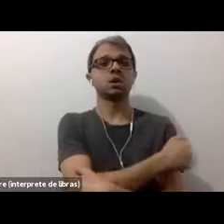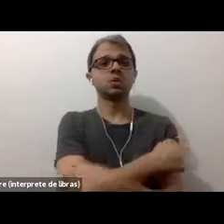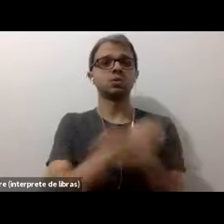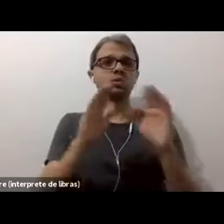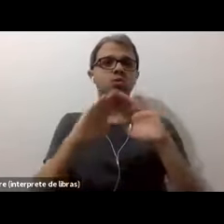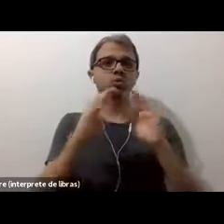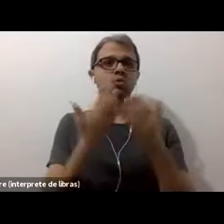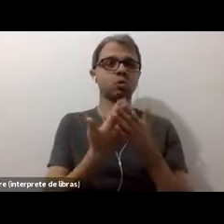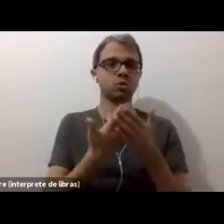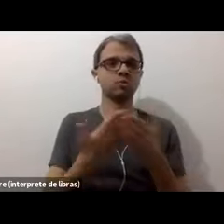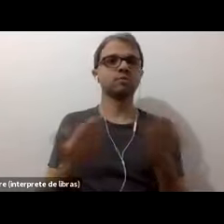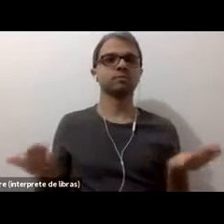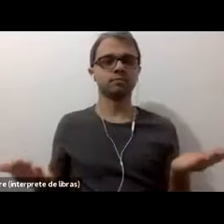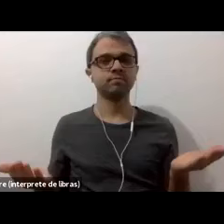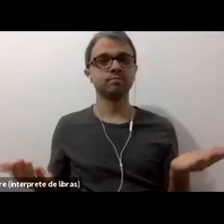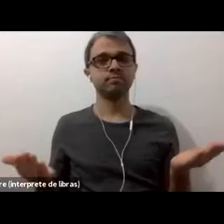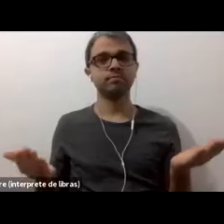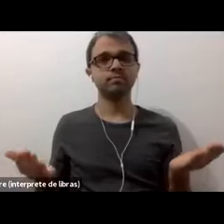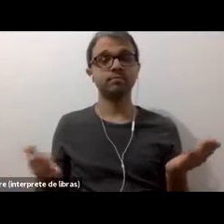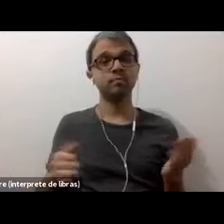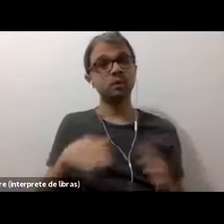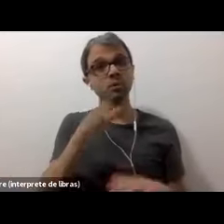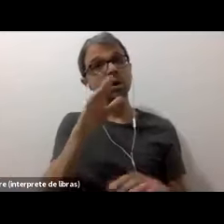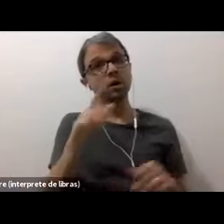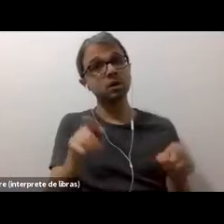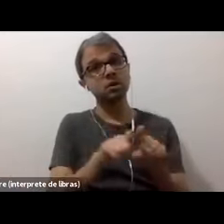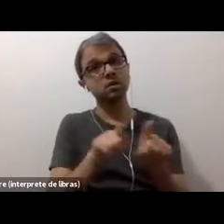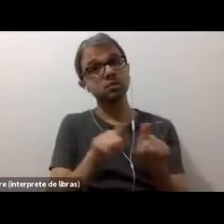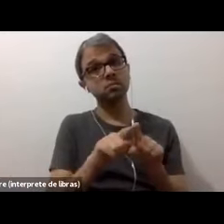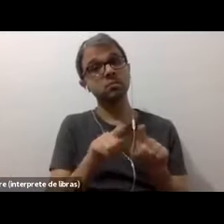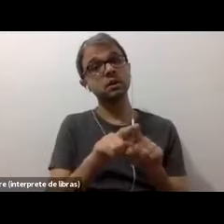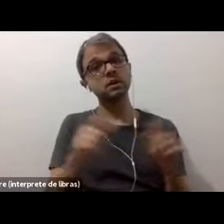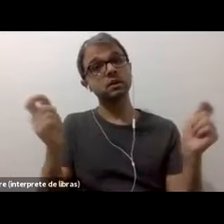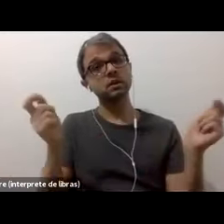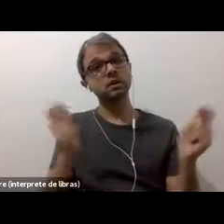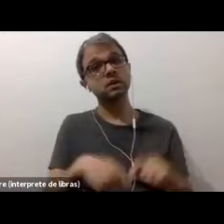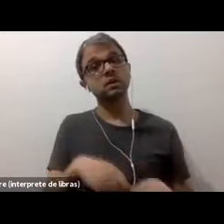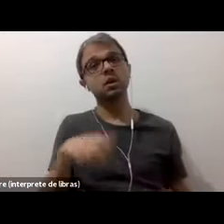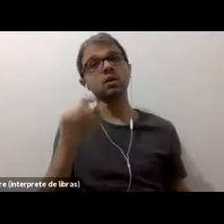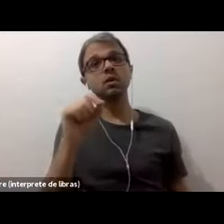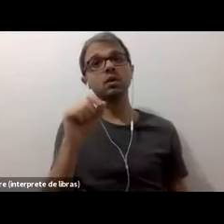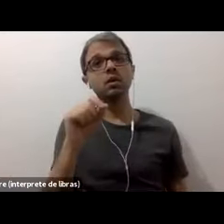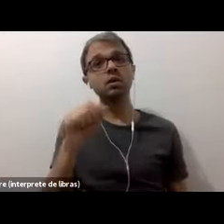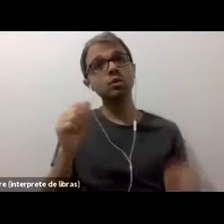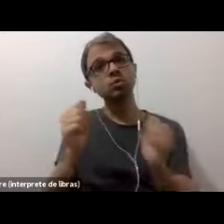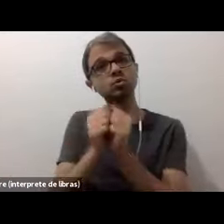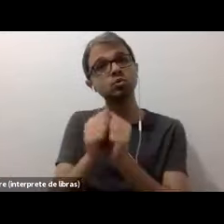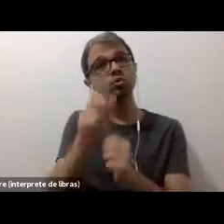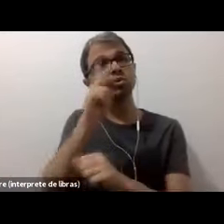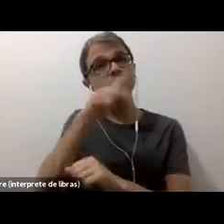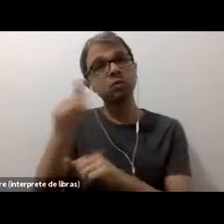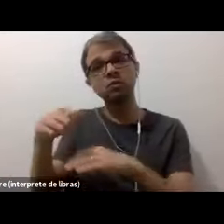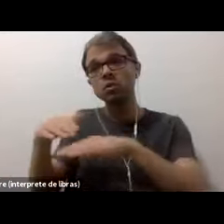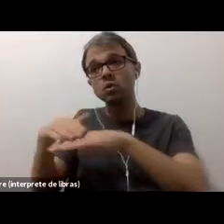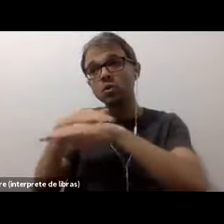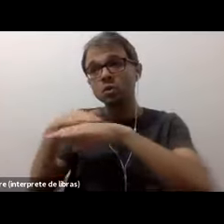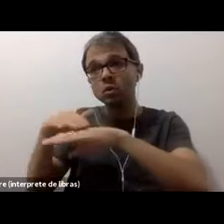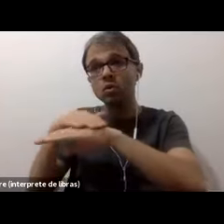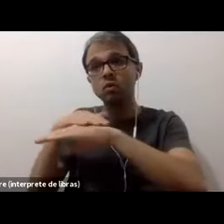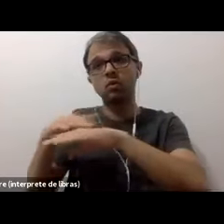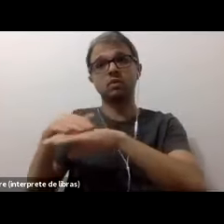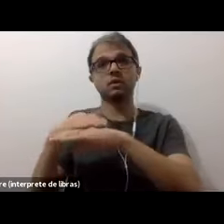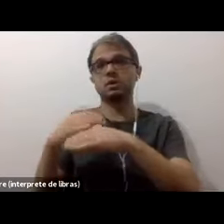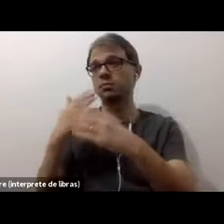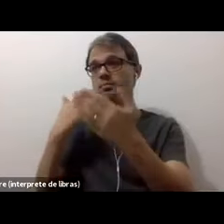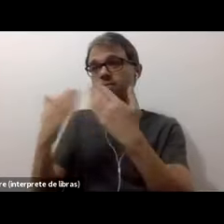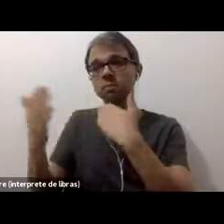na escola, mas poder ouvir os professores, os pais, os alunos, isso é